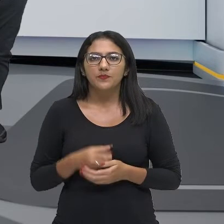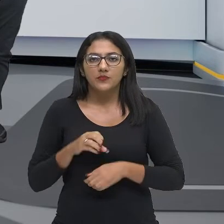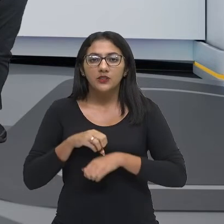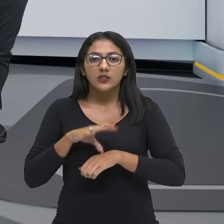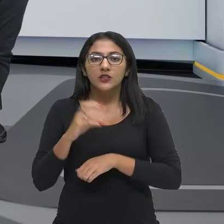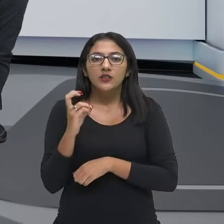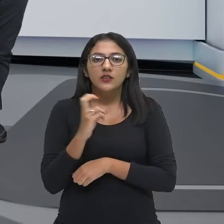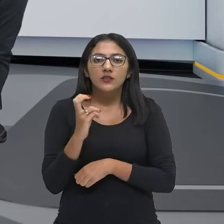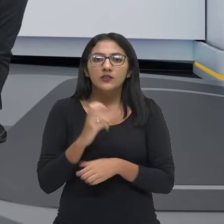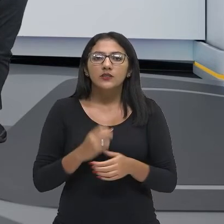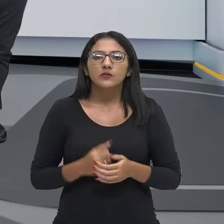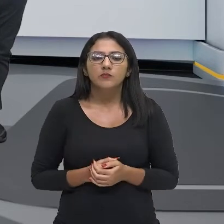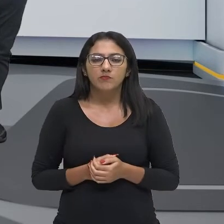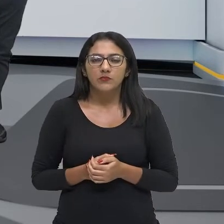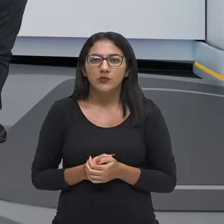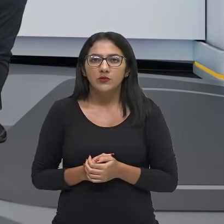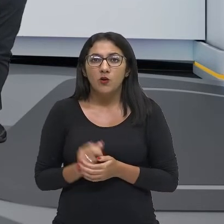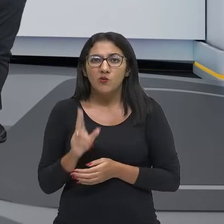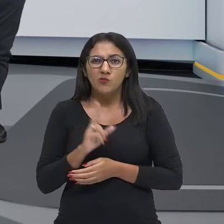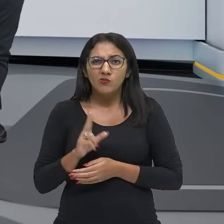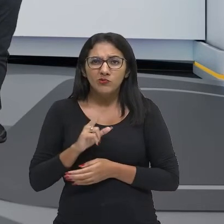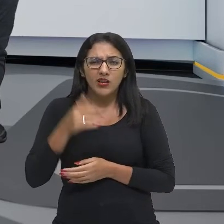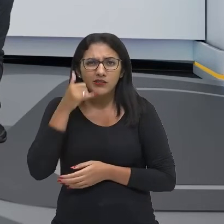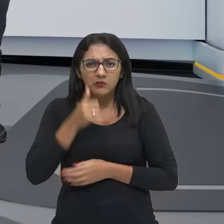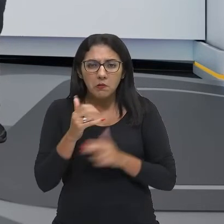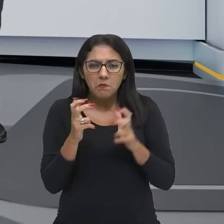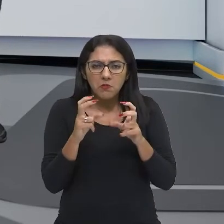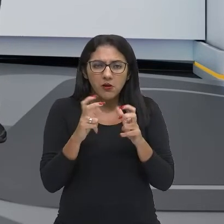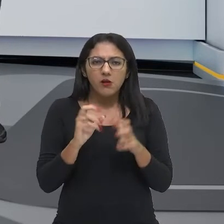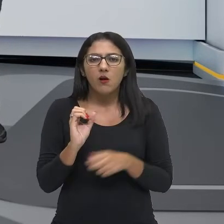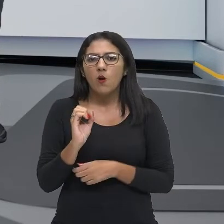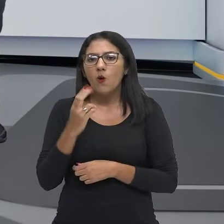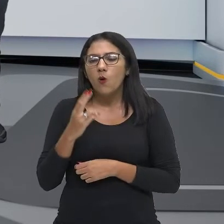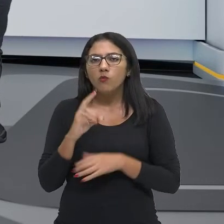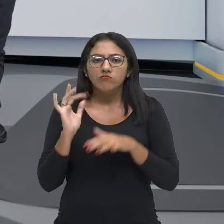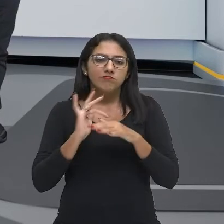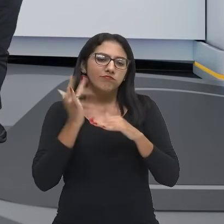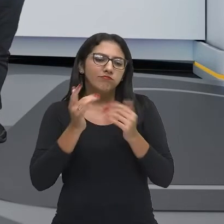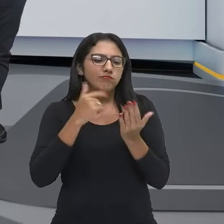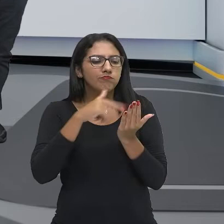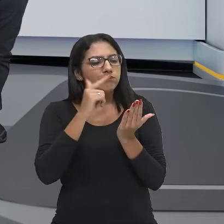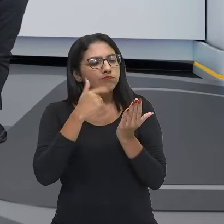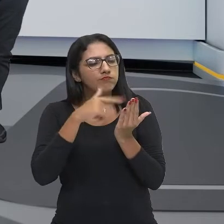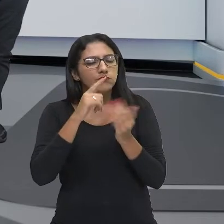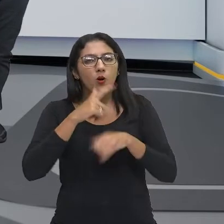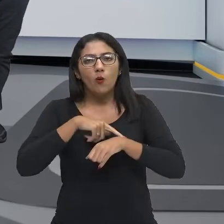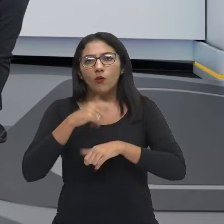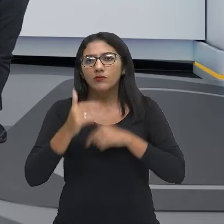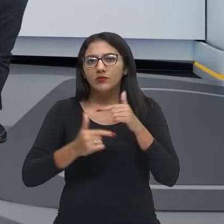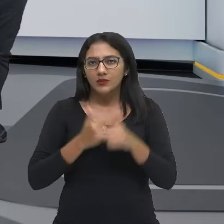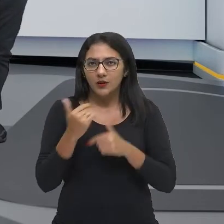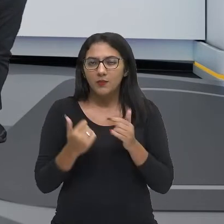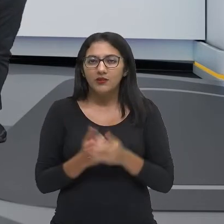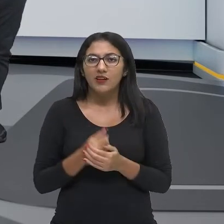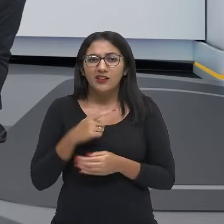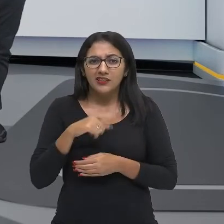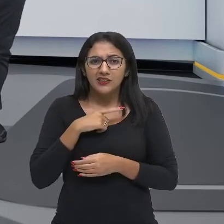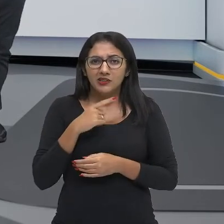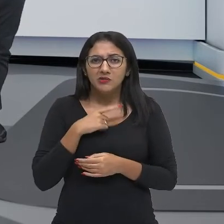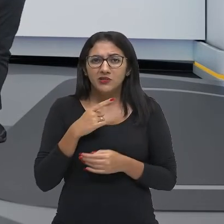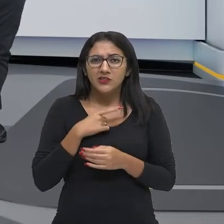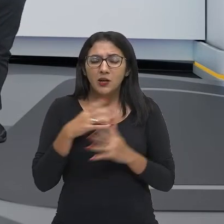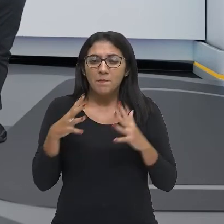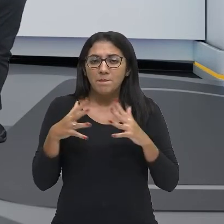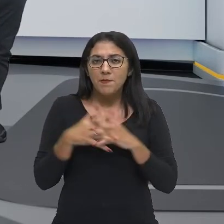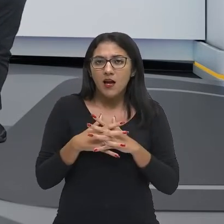Não utilize seu celular para jogar jogos ou navegar nas suas redes sociais durante o expediente, pois isso interfere diretamente